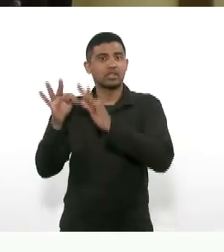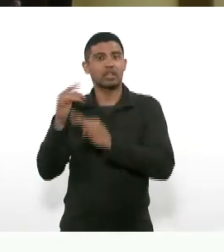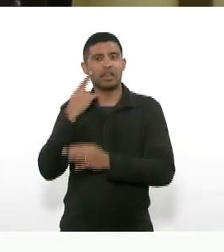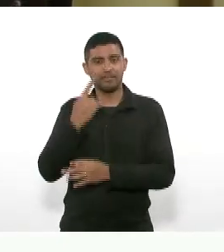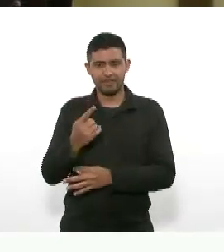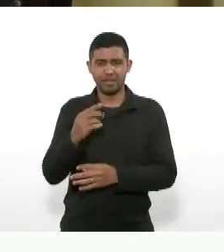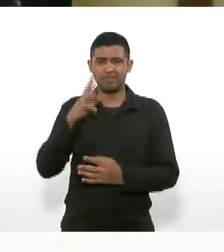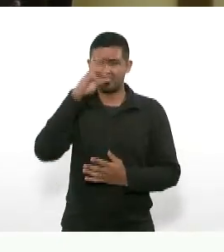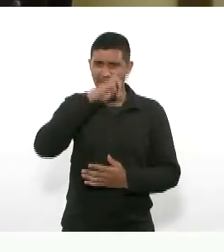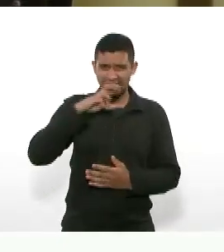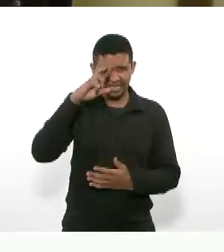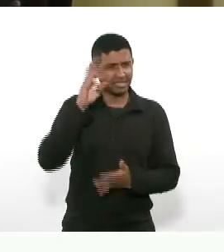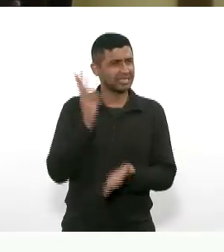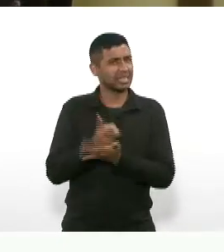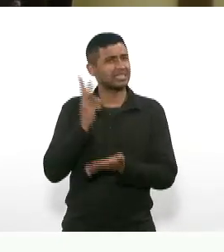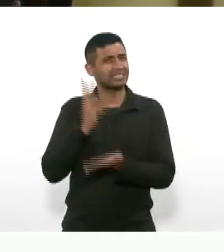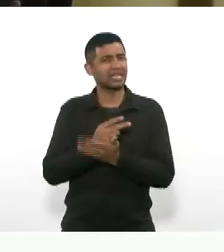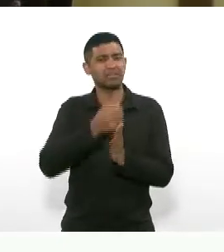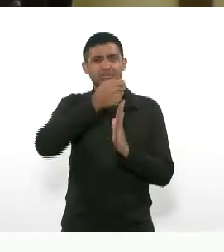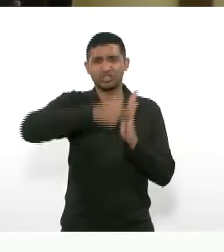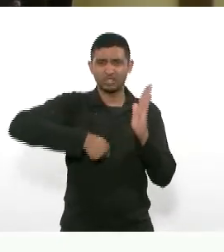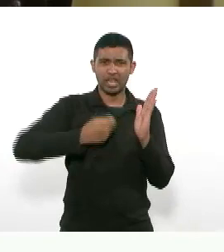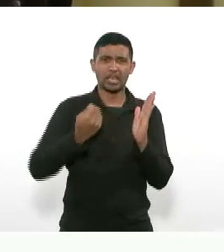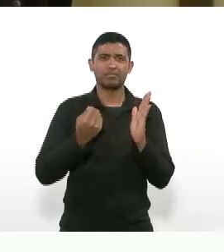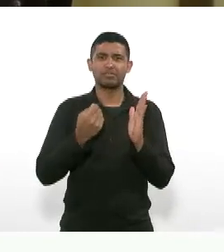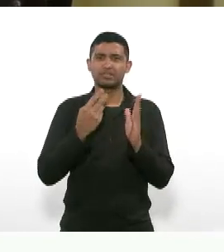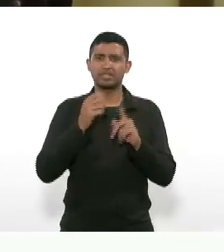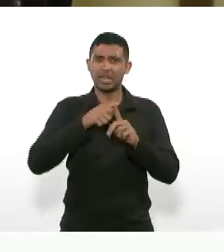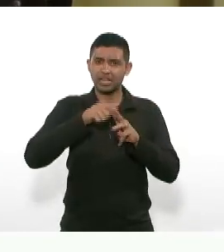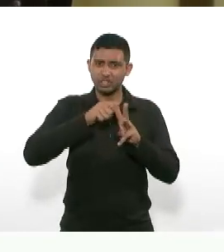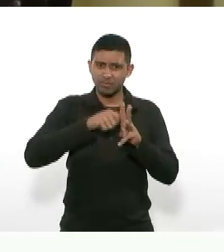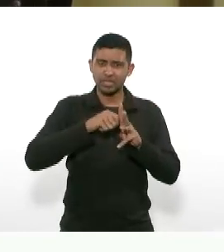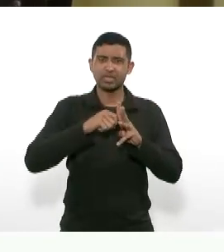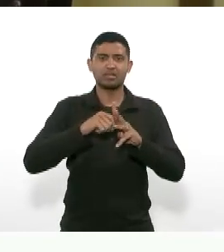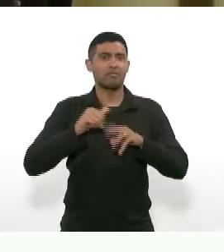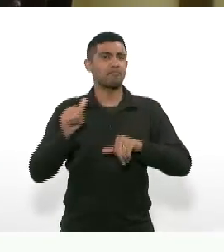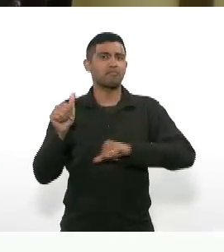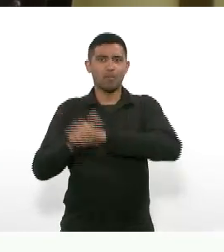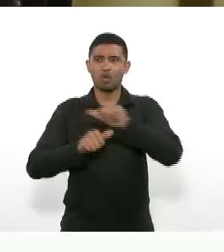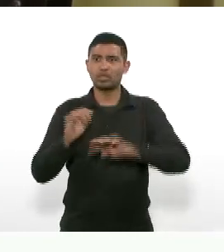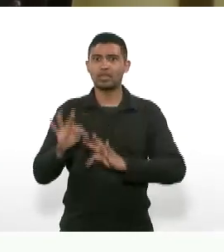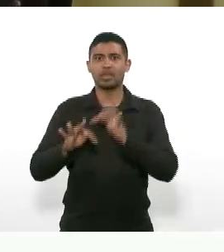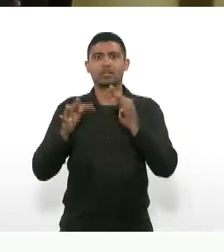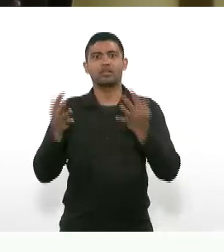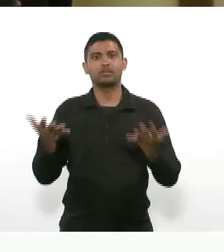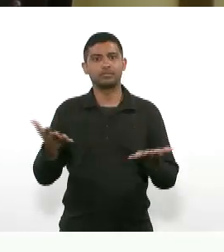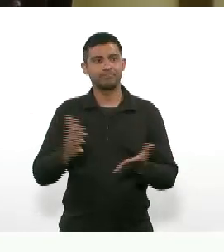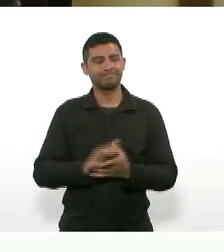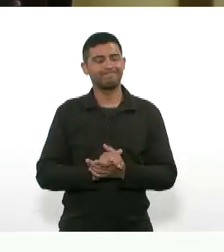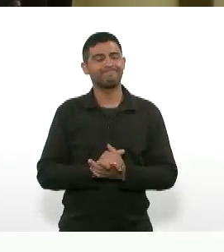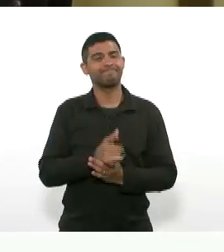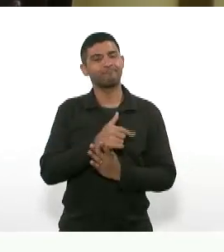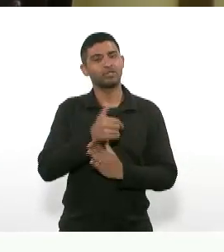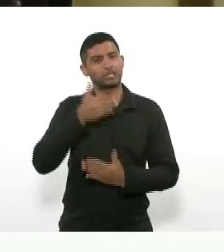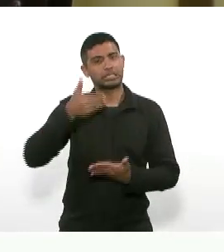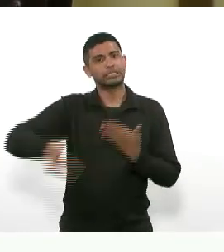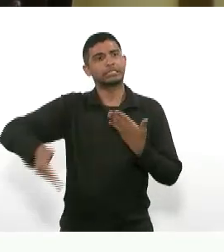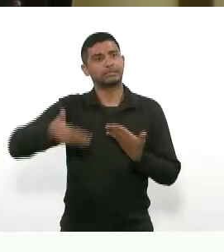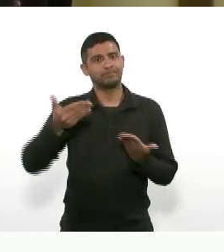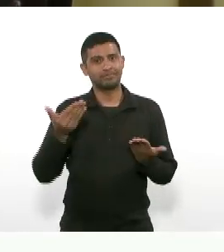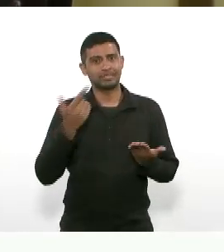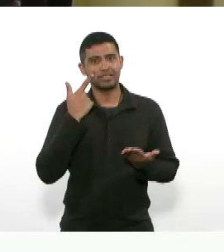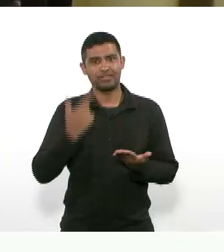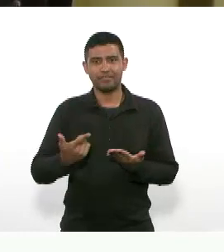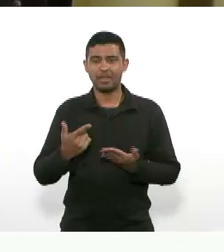perícia, sempre. Você faz um termo de referência, deu 3 meses, já tem uma tecnologia. Então, a gente acaba perdendo, às vezes, o